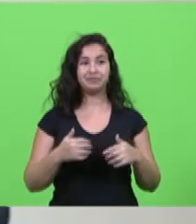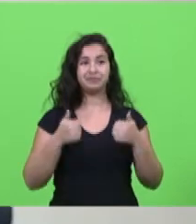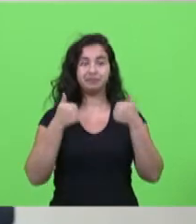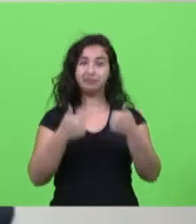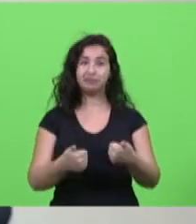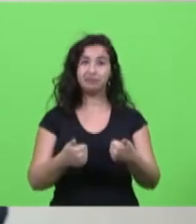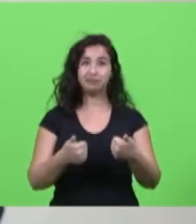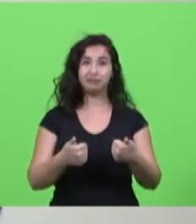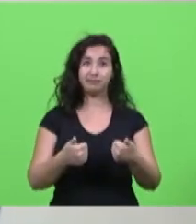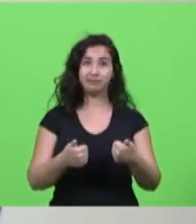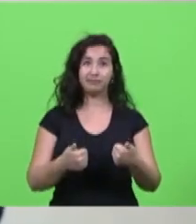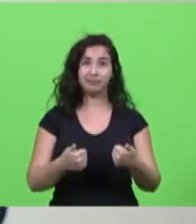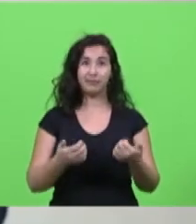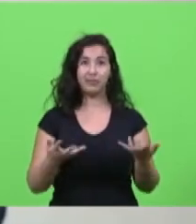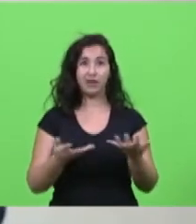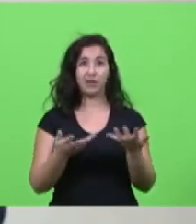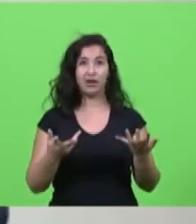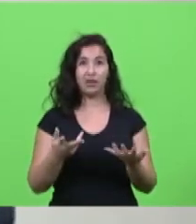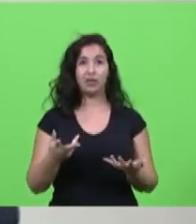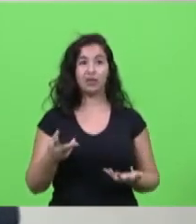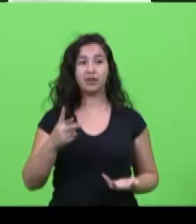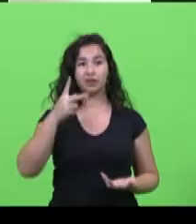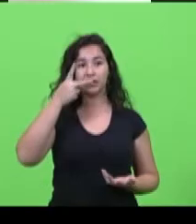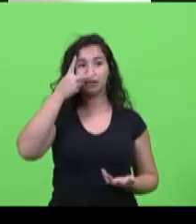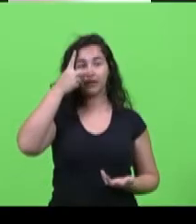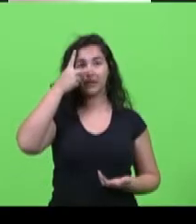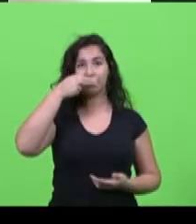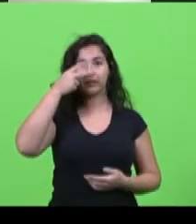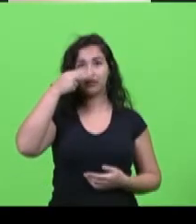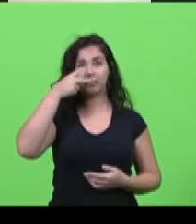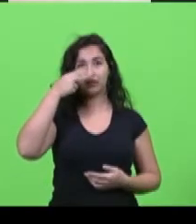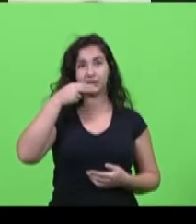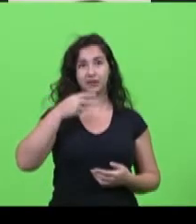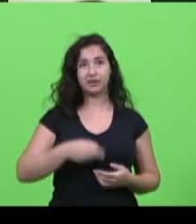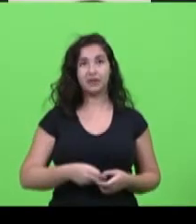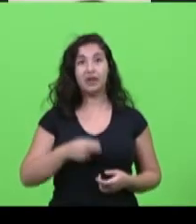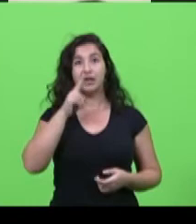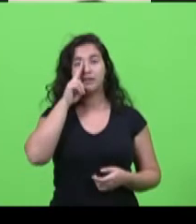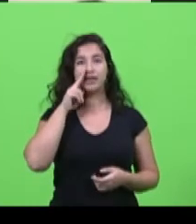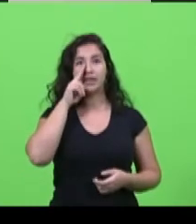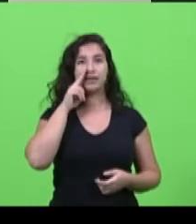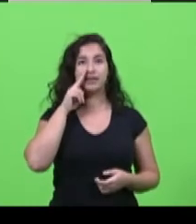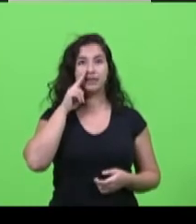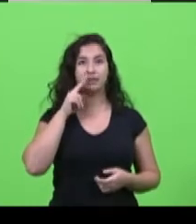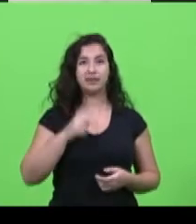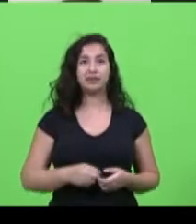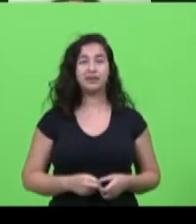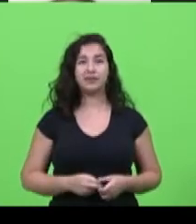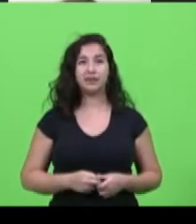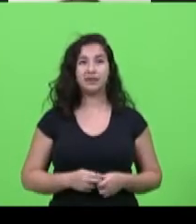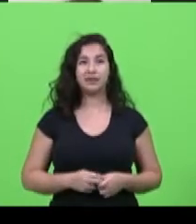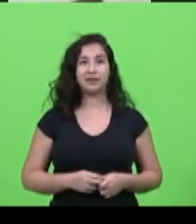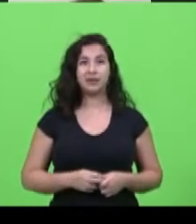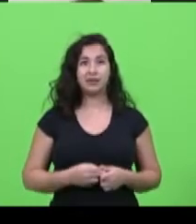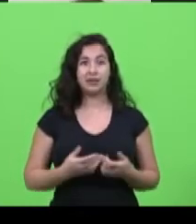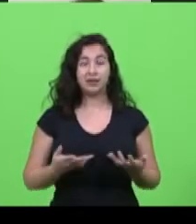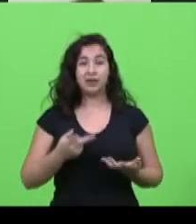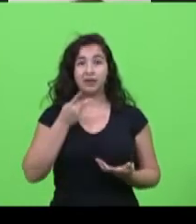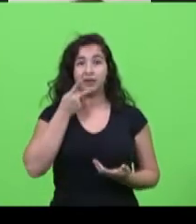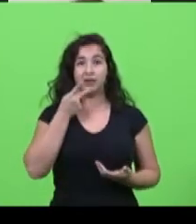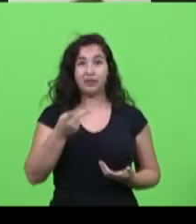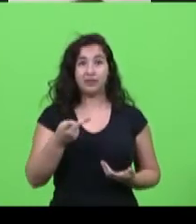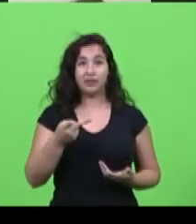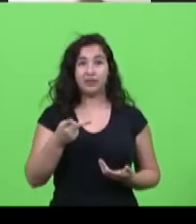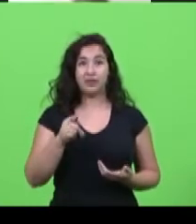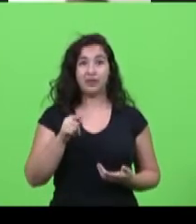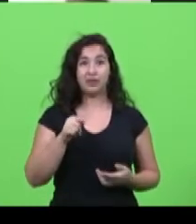contribuindo. A palavra, deputado Ivan Nats. Só um minutinho, eu faço as minhas palavras ao senhor presidente em relação a esse